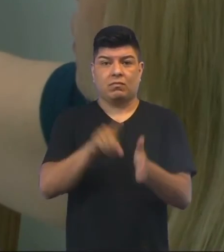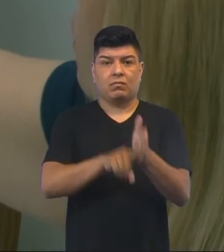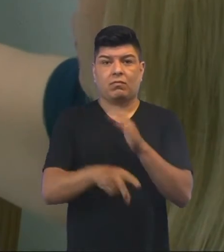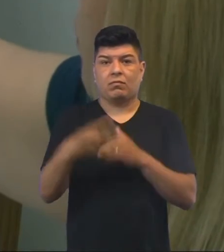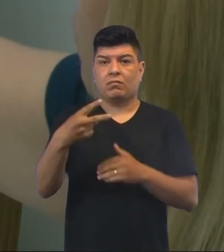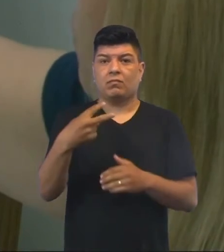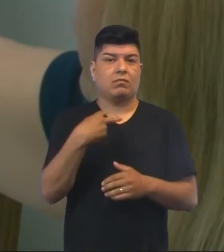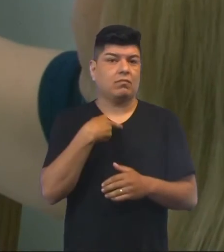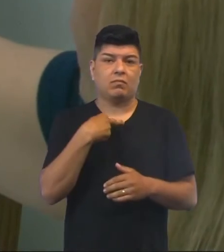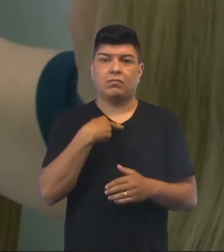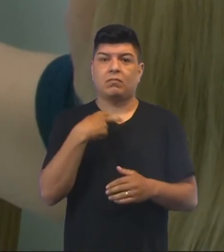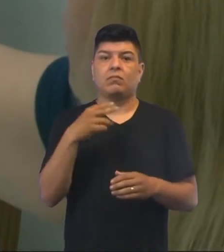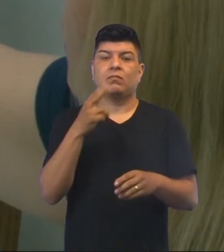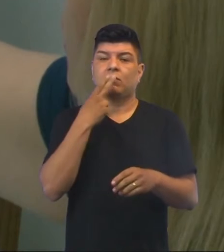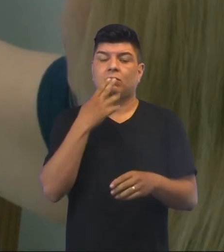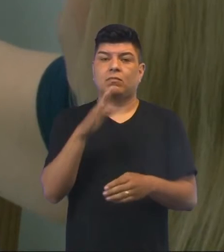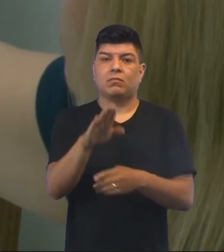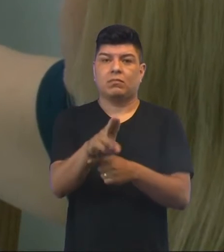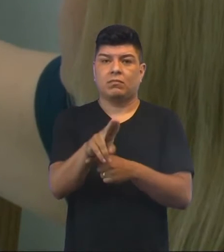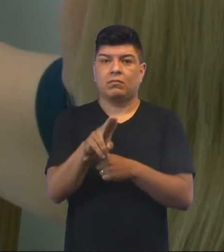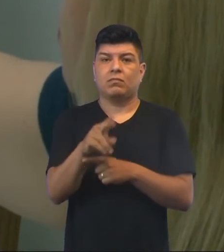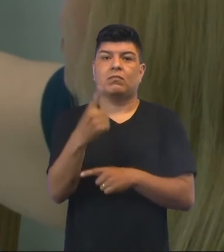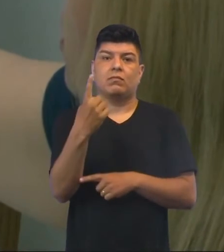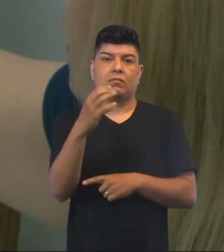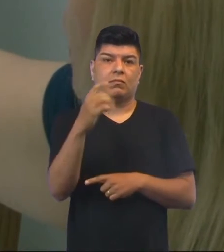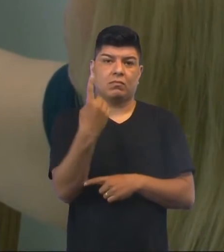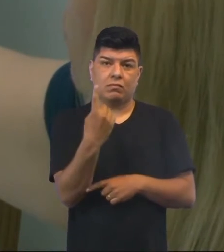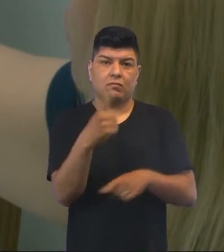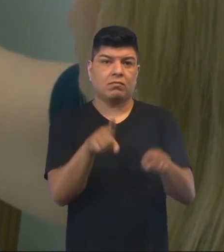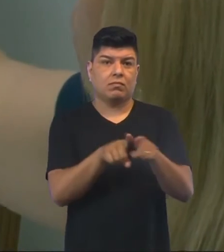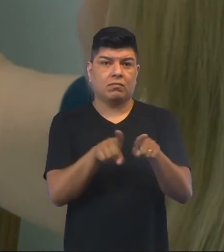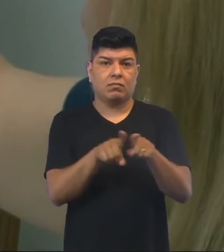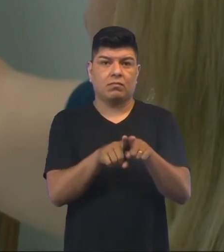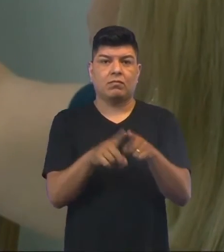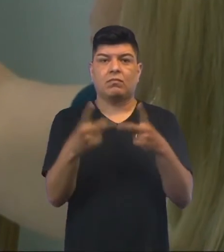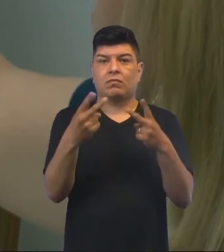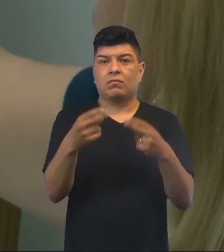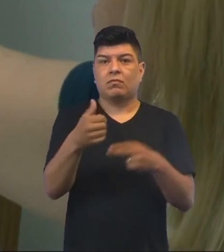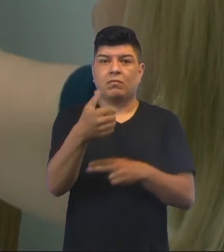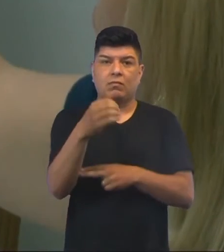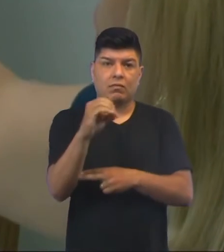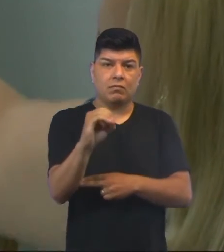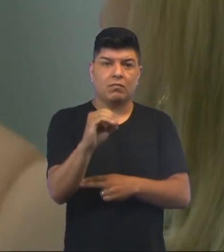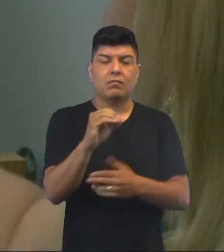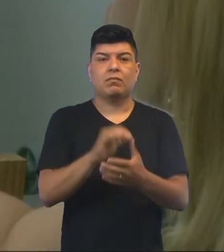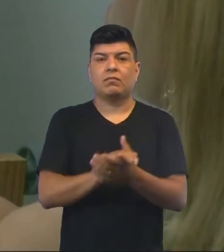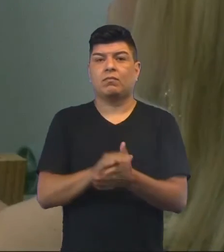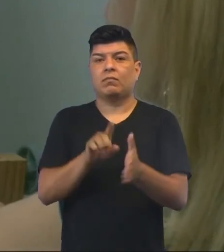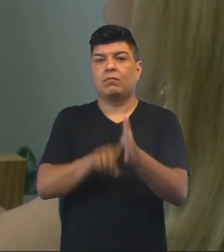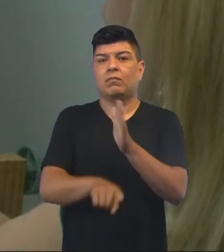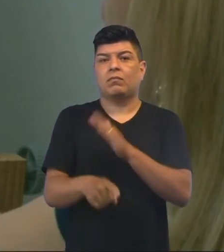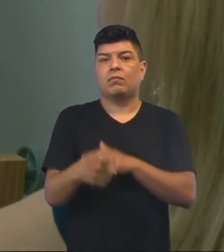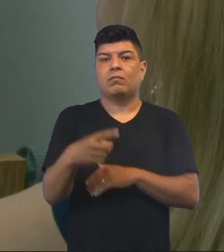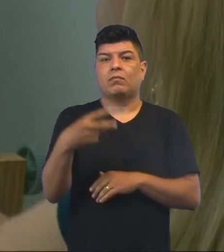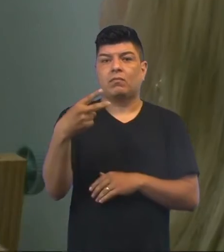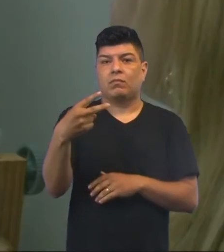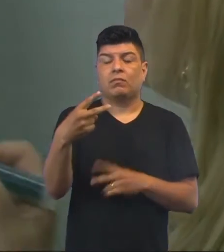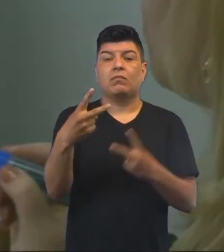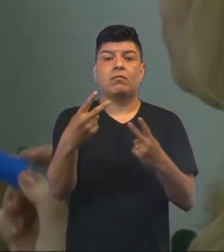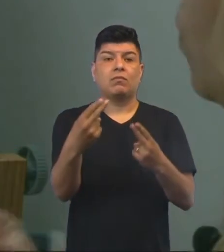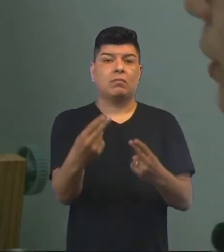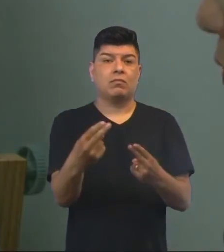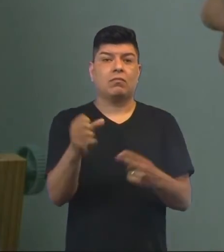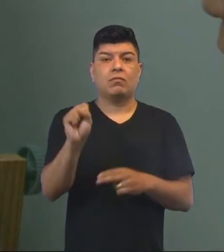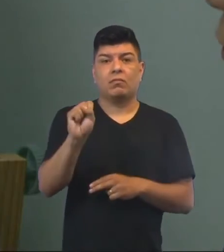dá para tirar dois então também vou pegar uma dezena emprestado e vou ficar com 10 - 2 eu vou ficar